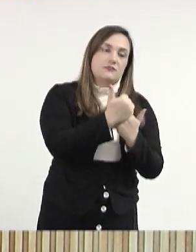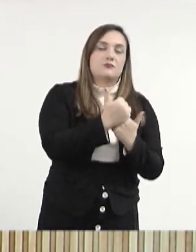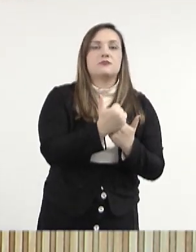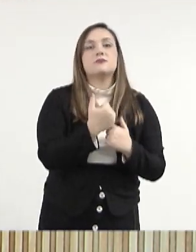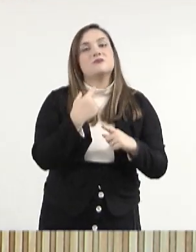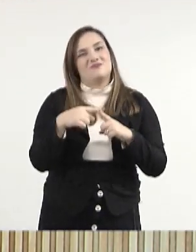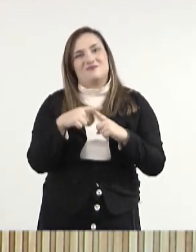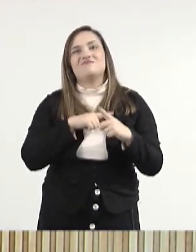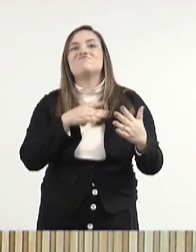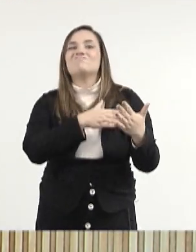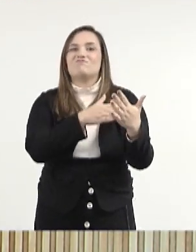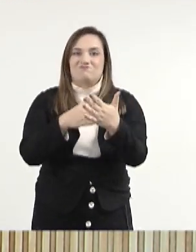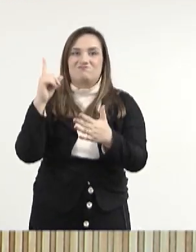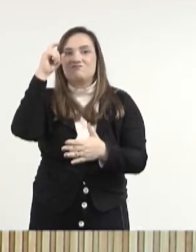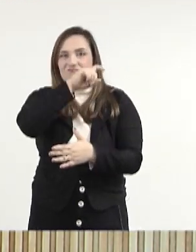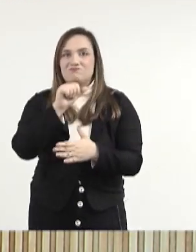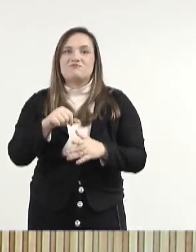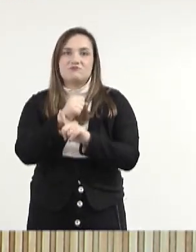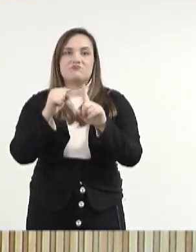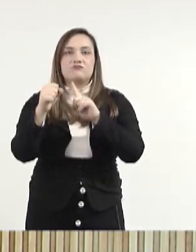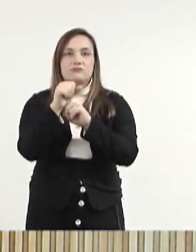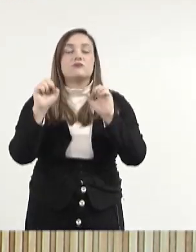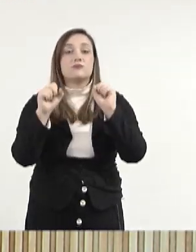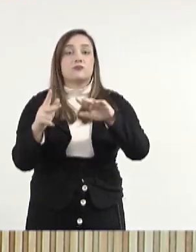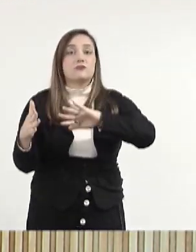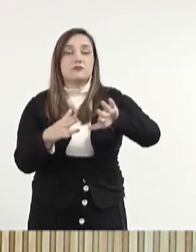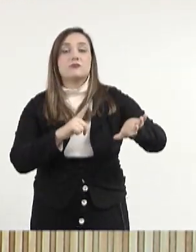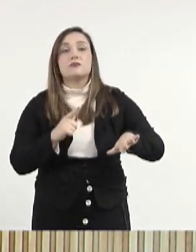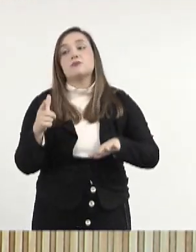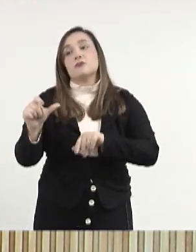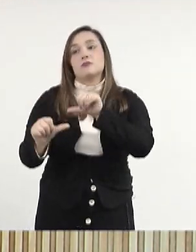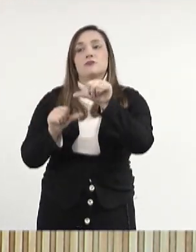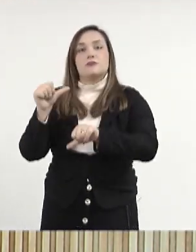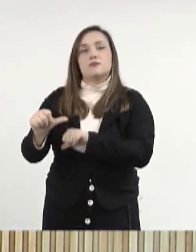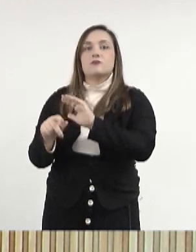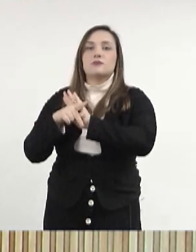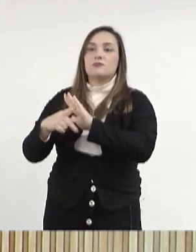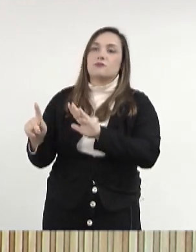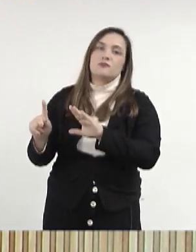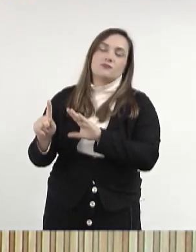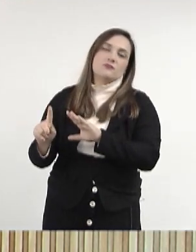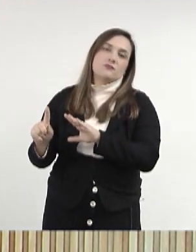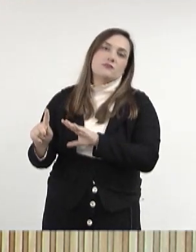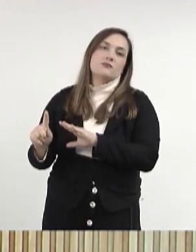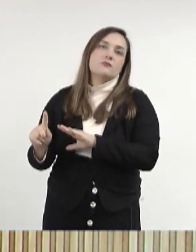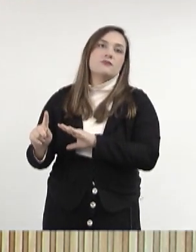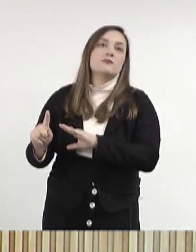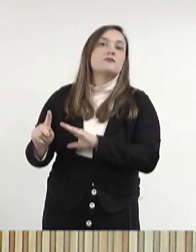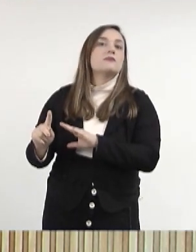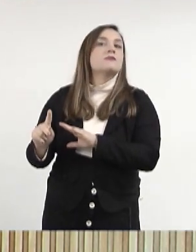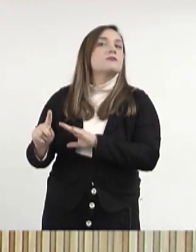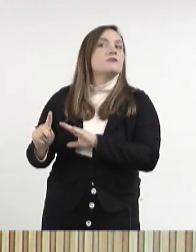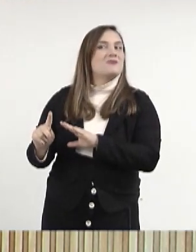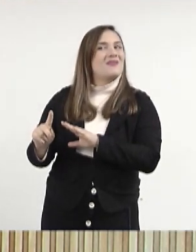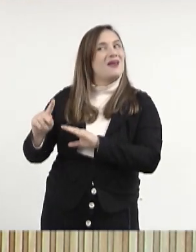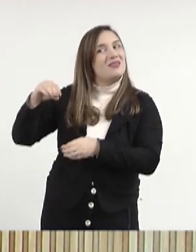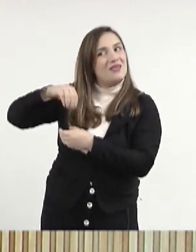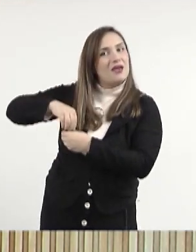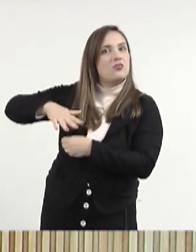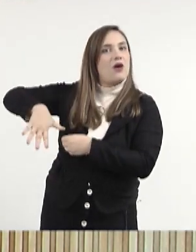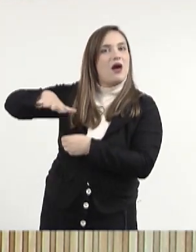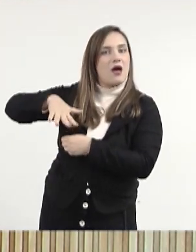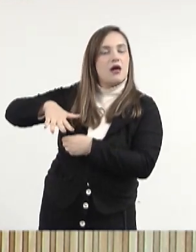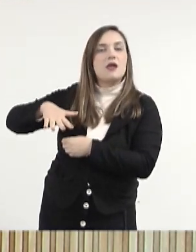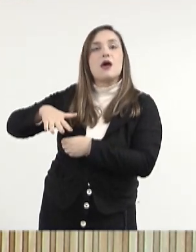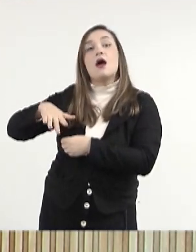barreiras na sociedade. E também uma outra mudança que é um pouco mais técnica, mas que para quem está se inscrevendo no programa